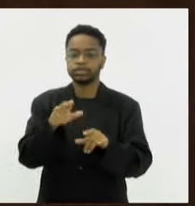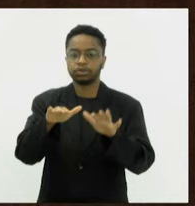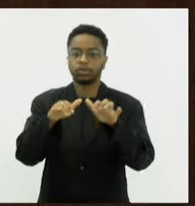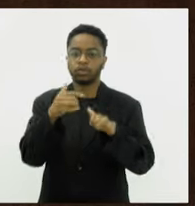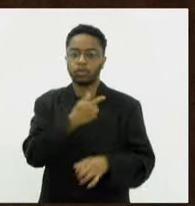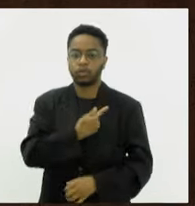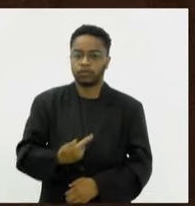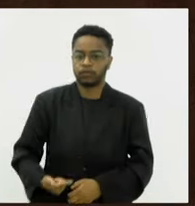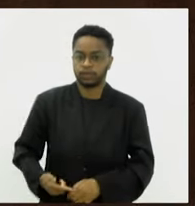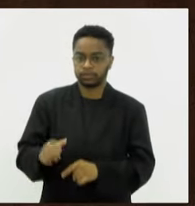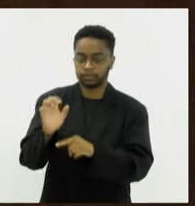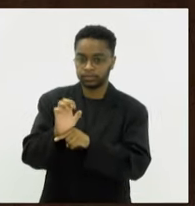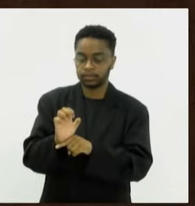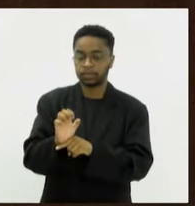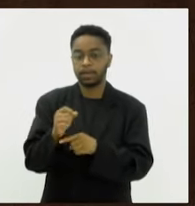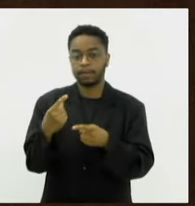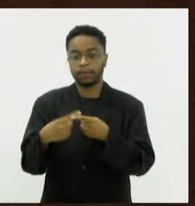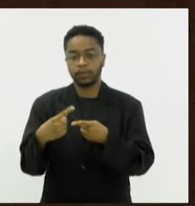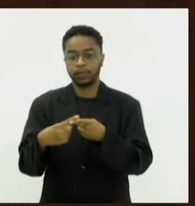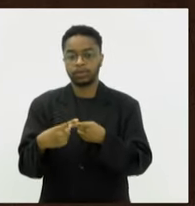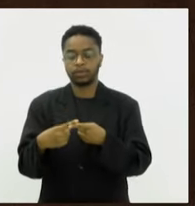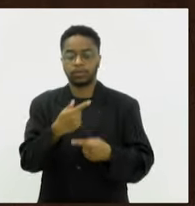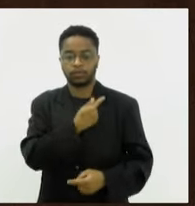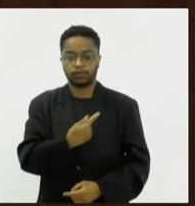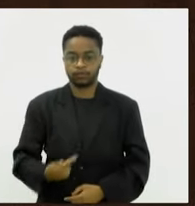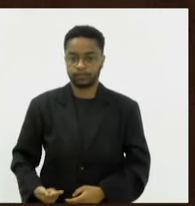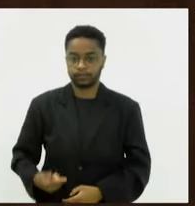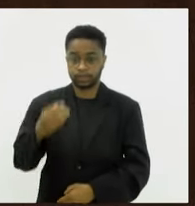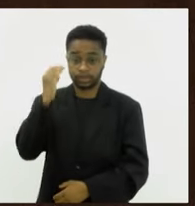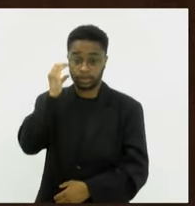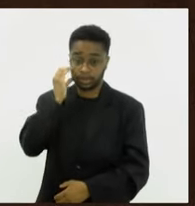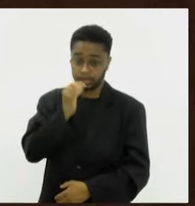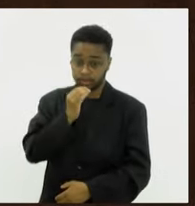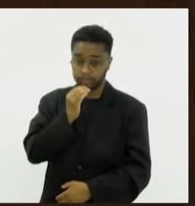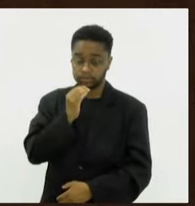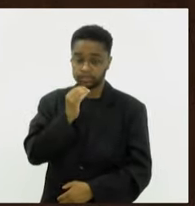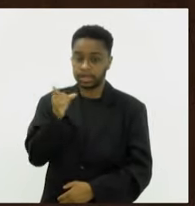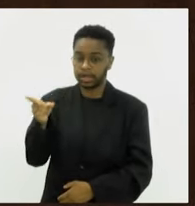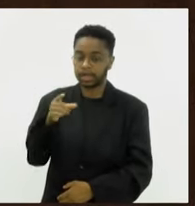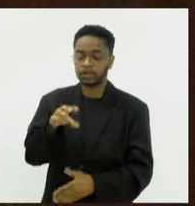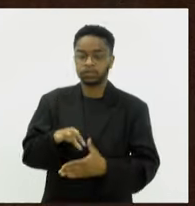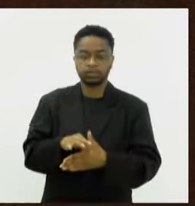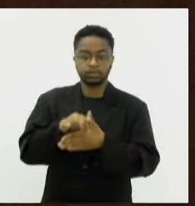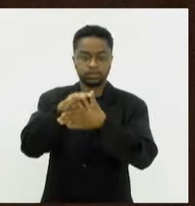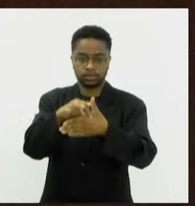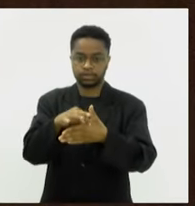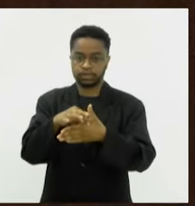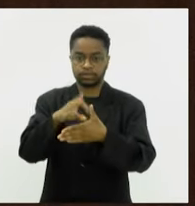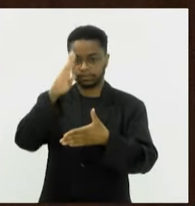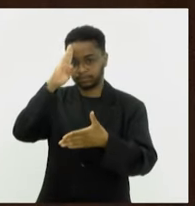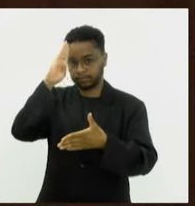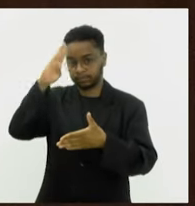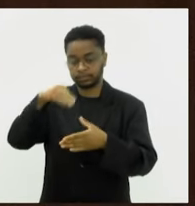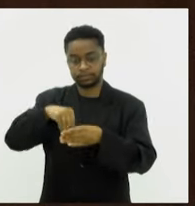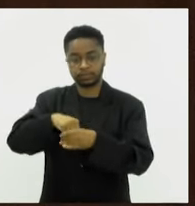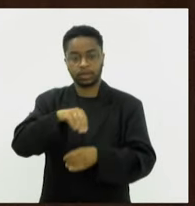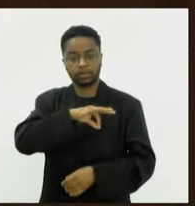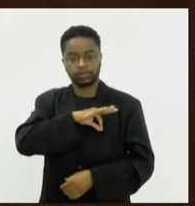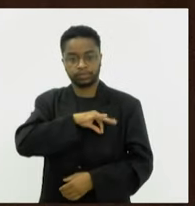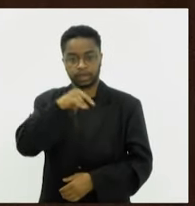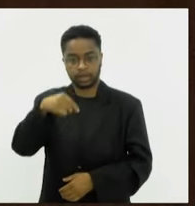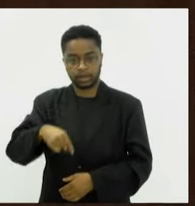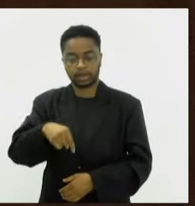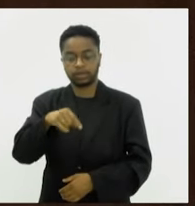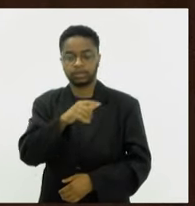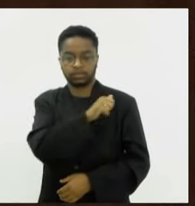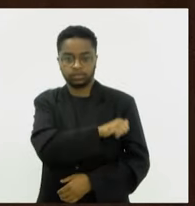afinal de contas, o governador Cláudio Castro, ele é o chefe exclusivo das polícias do Rio de Janeiro